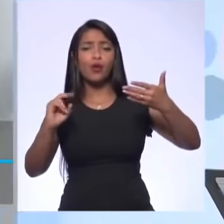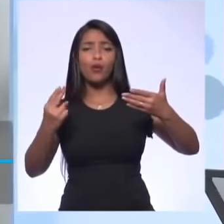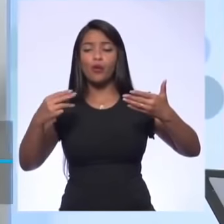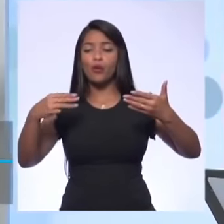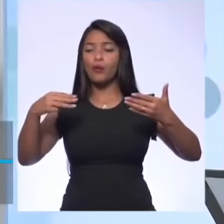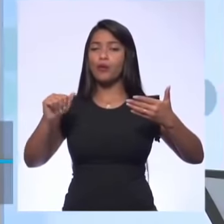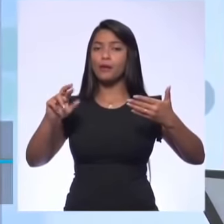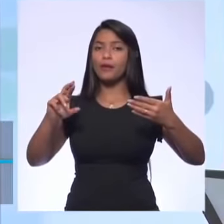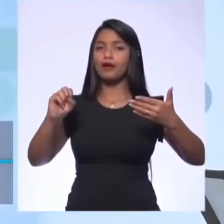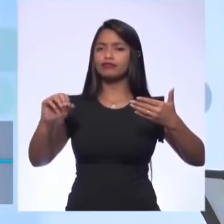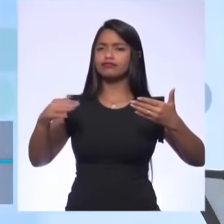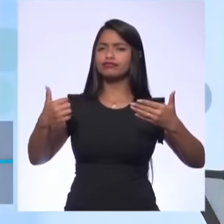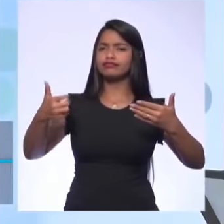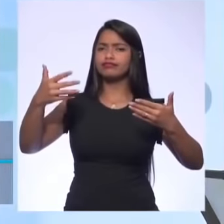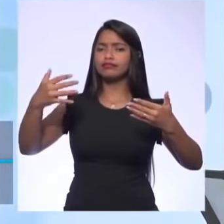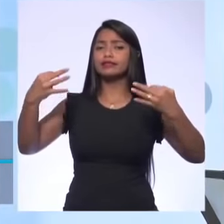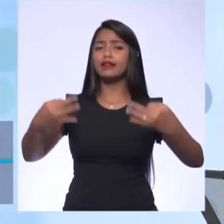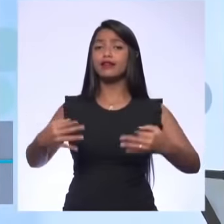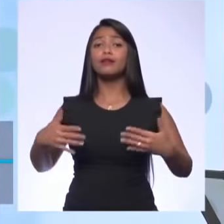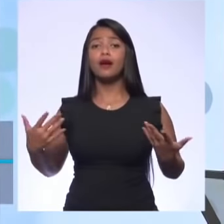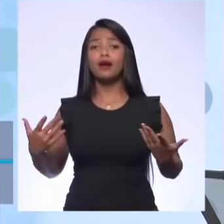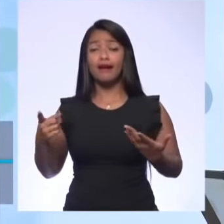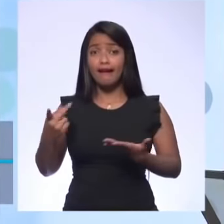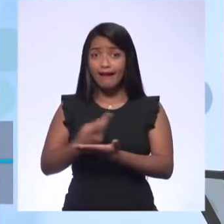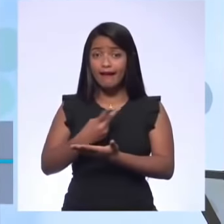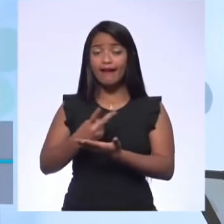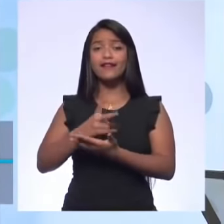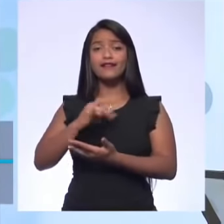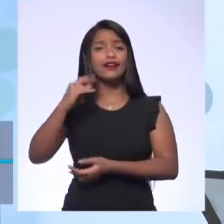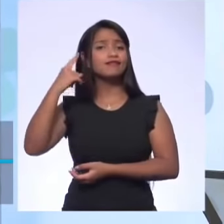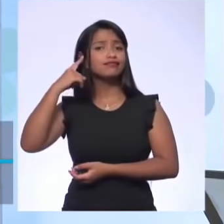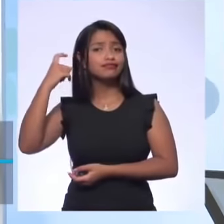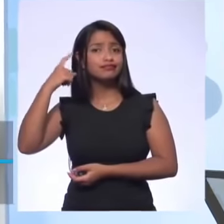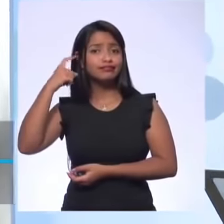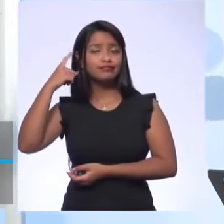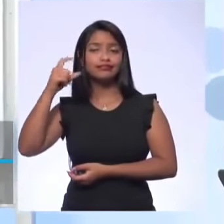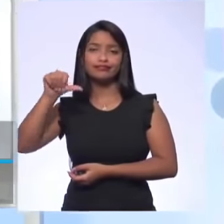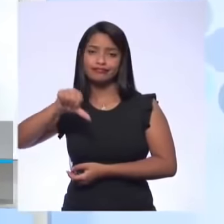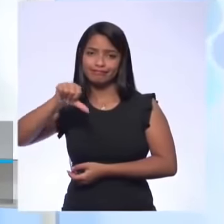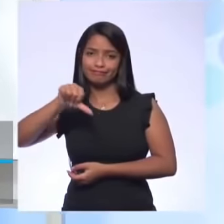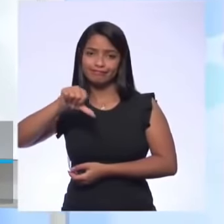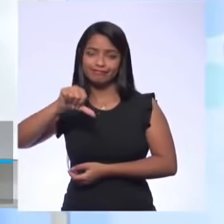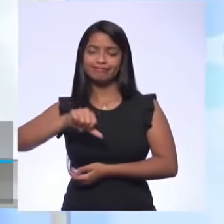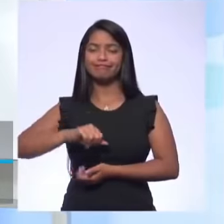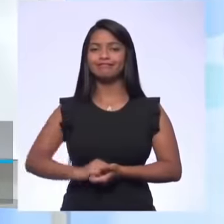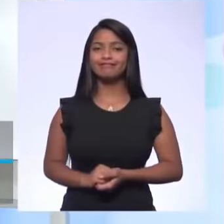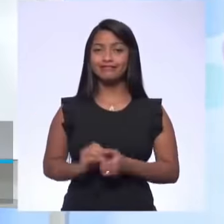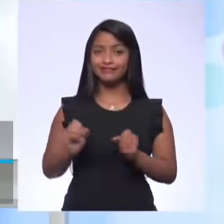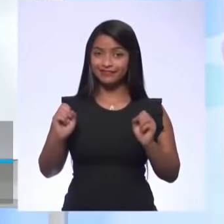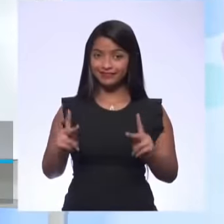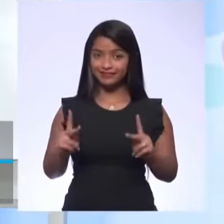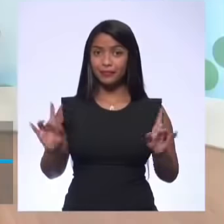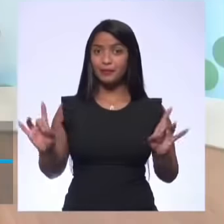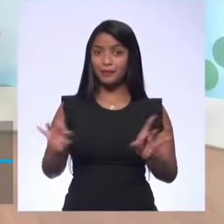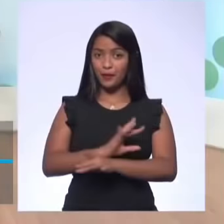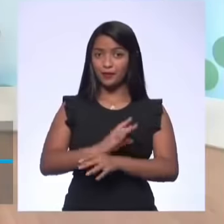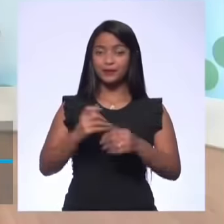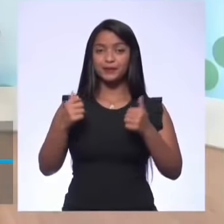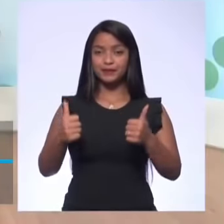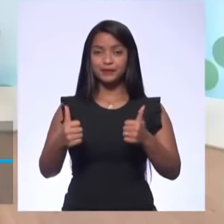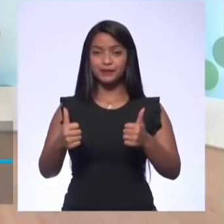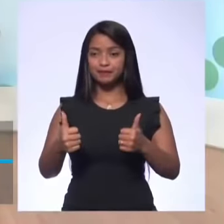vai ter aí um pam, pam, pam, pam, né? Vai ter uma buzina para o Marcos. Ok? Prontos?